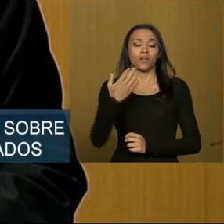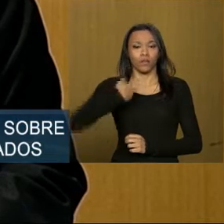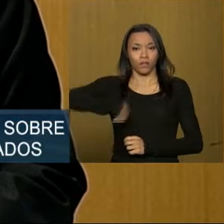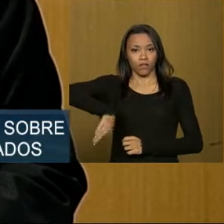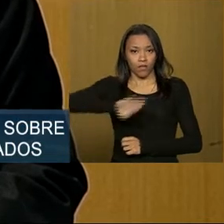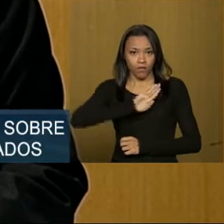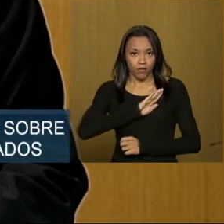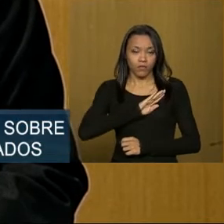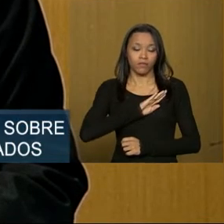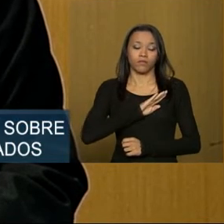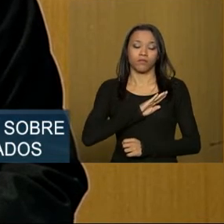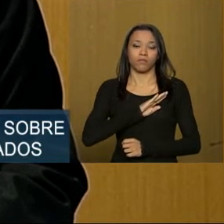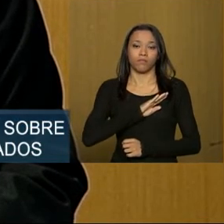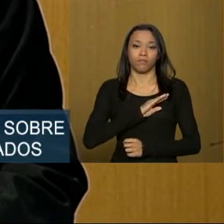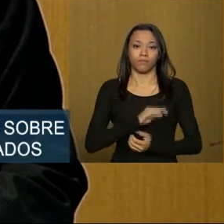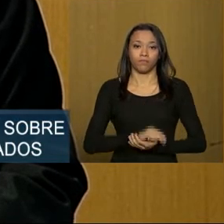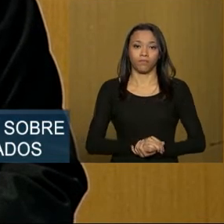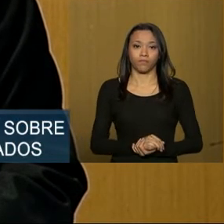de uma